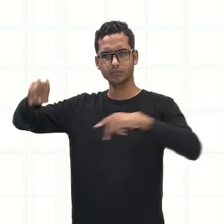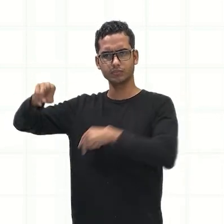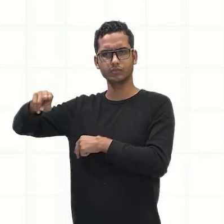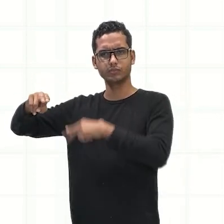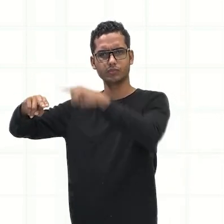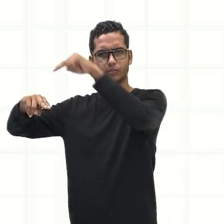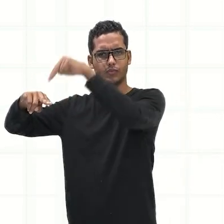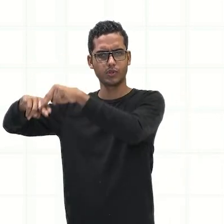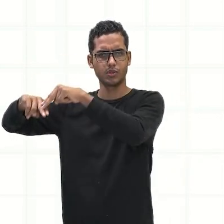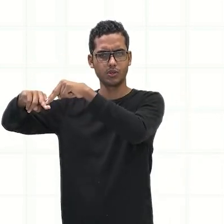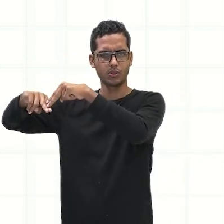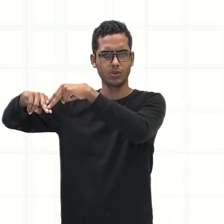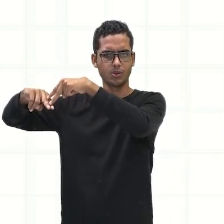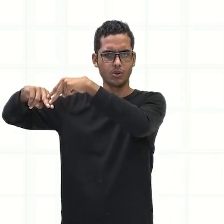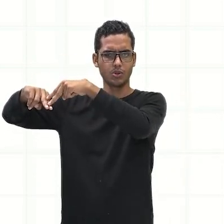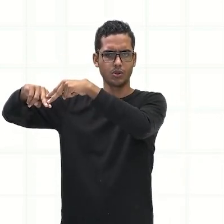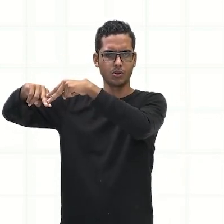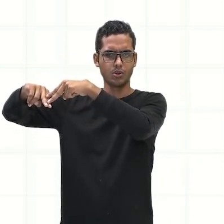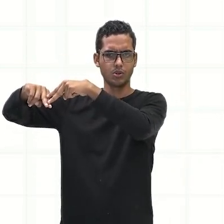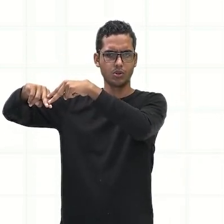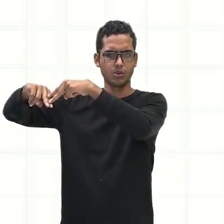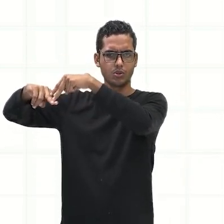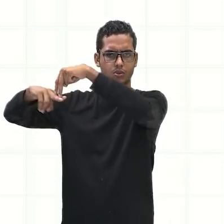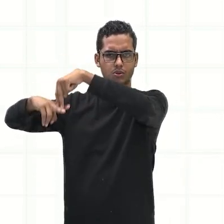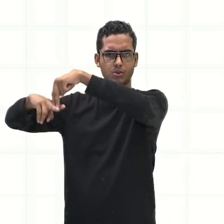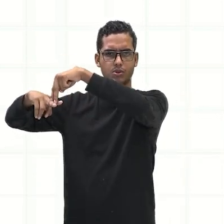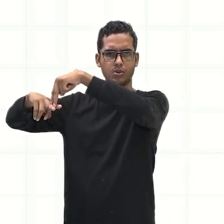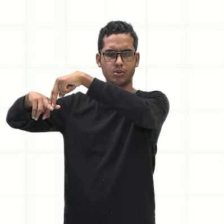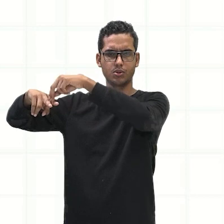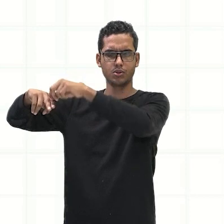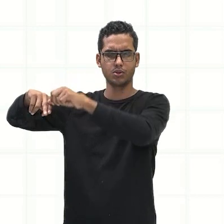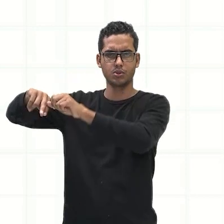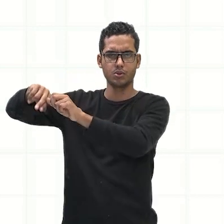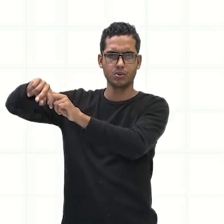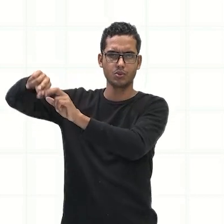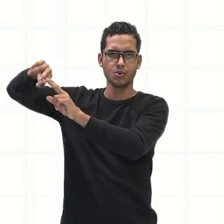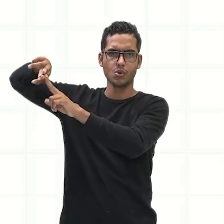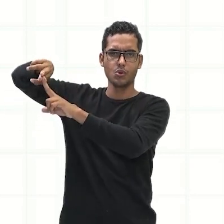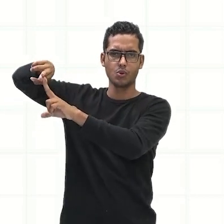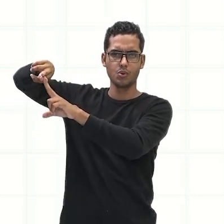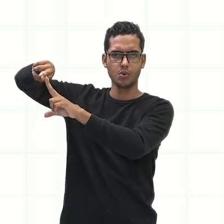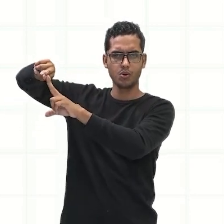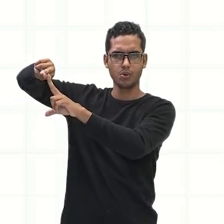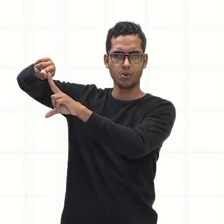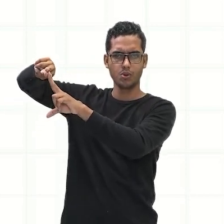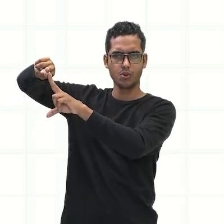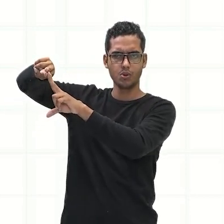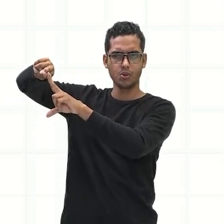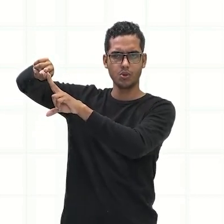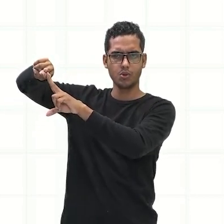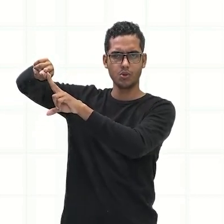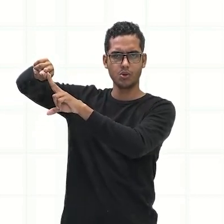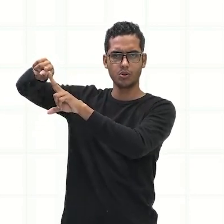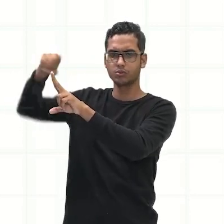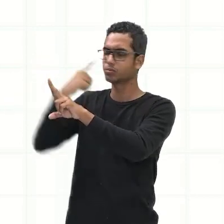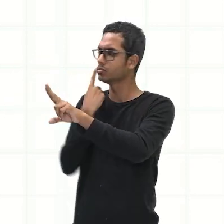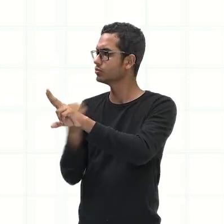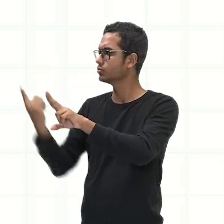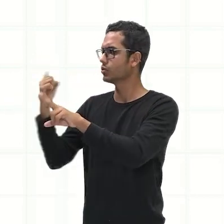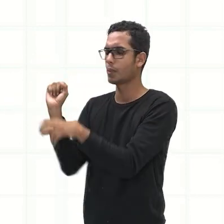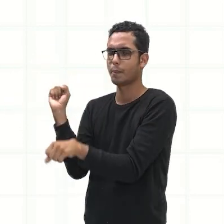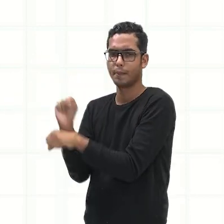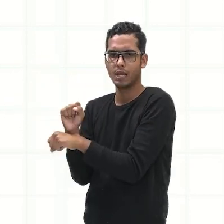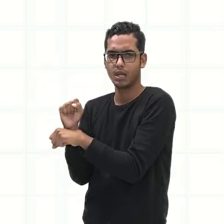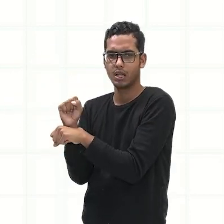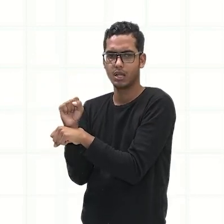imagem que ele está parado na subida aqui da rampa. Então, ele está aqui parado, ele tem aqui, ó,